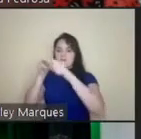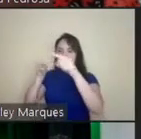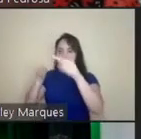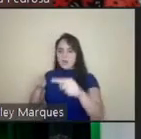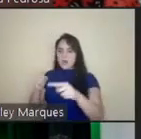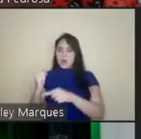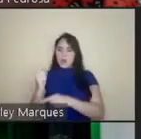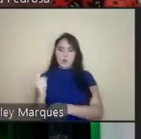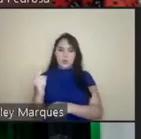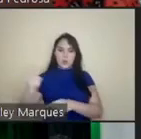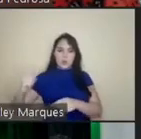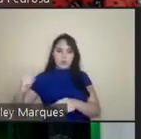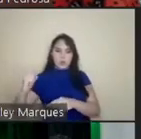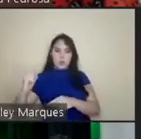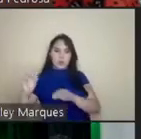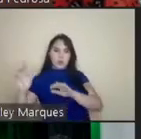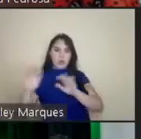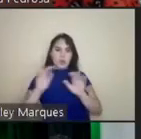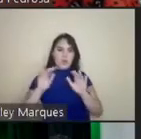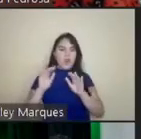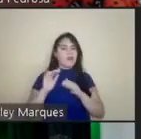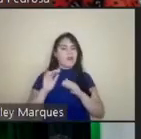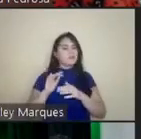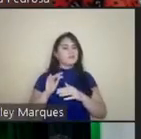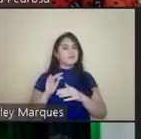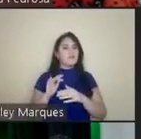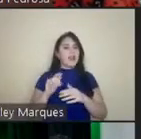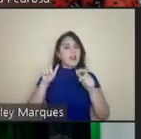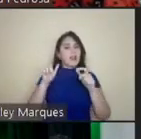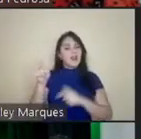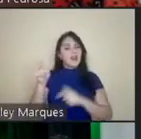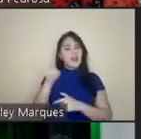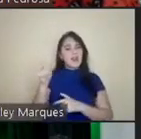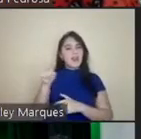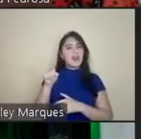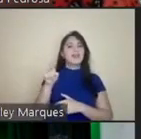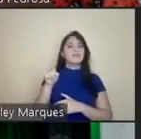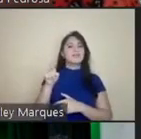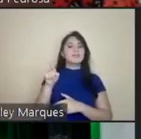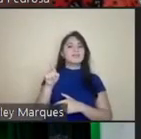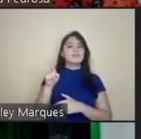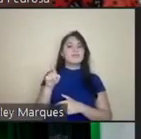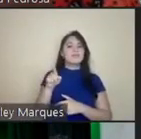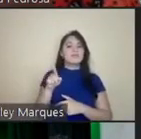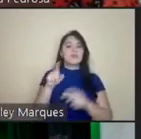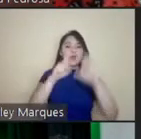seleção amadora de futebol de Porto Seguro. E aí o trecho é o seguinte.